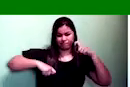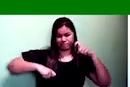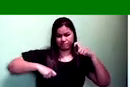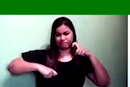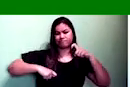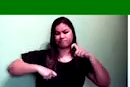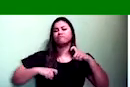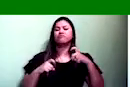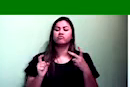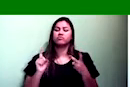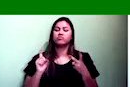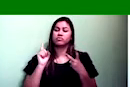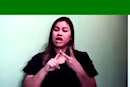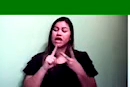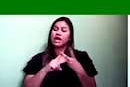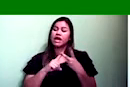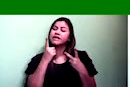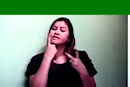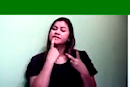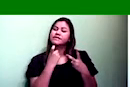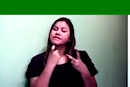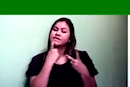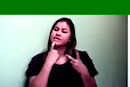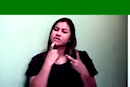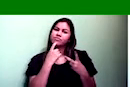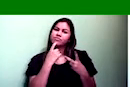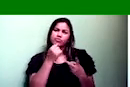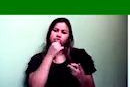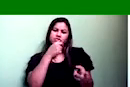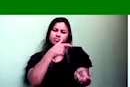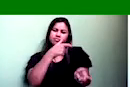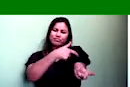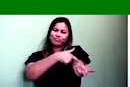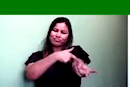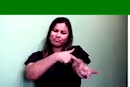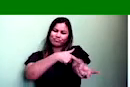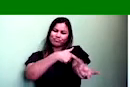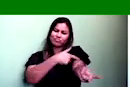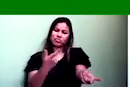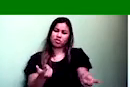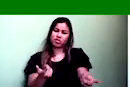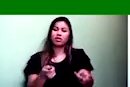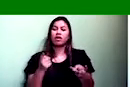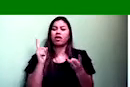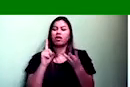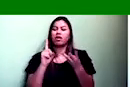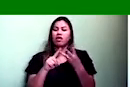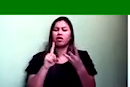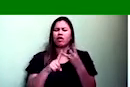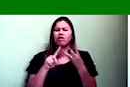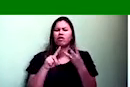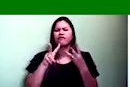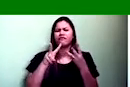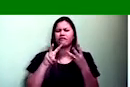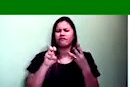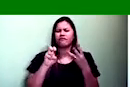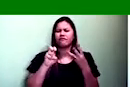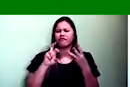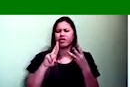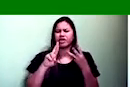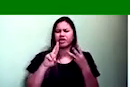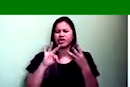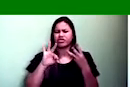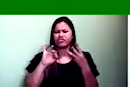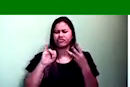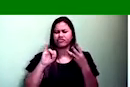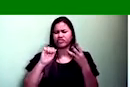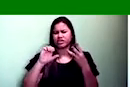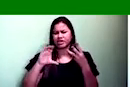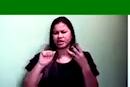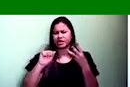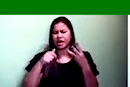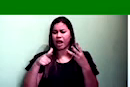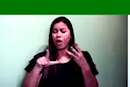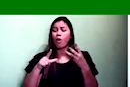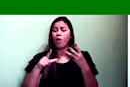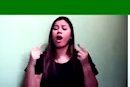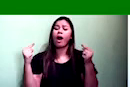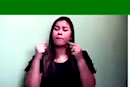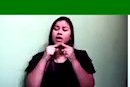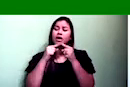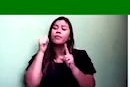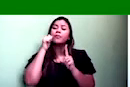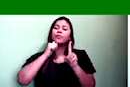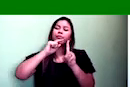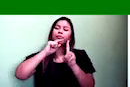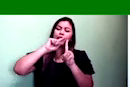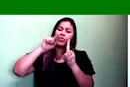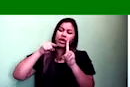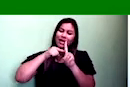via sanguínea, numa transfusão sanguínea, via vertical, transmitindo da mãe grávida para o seu bebê